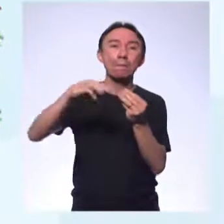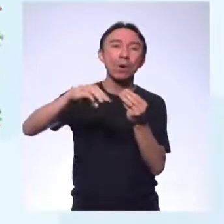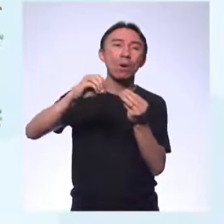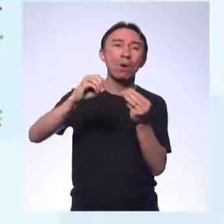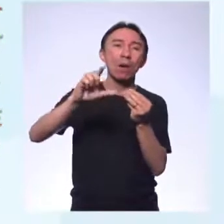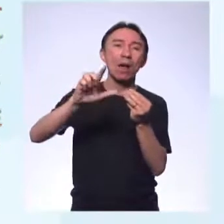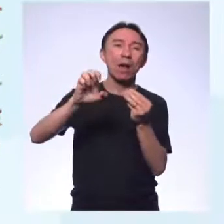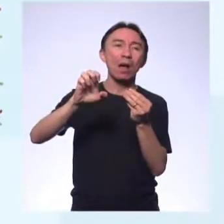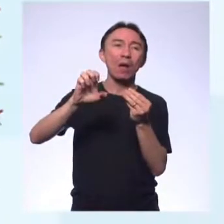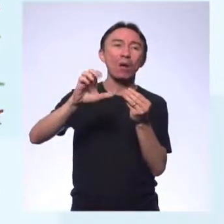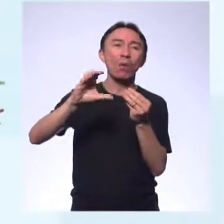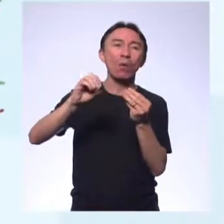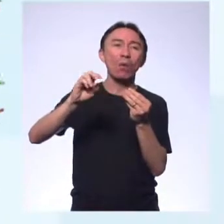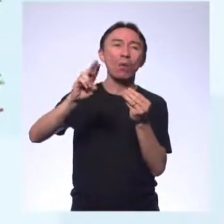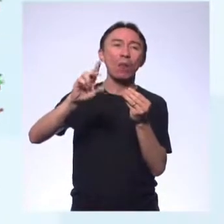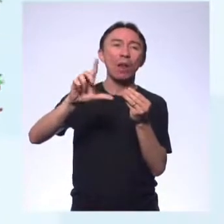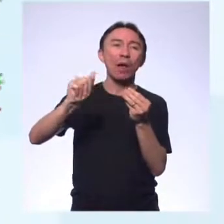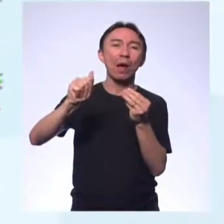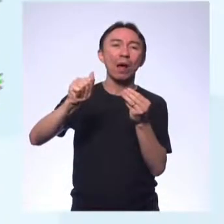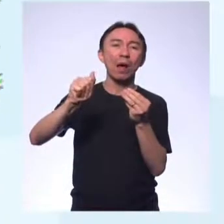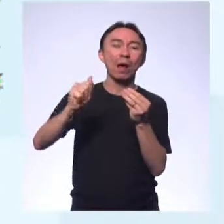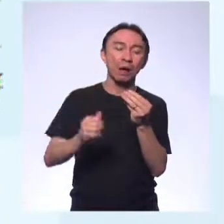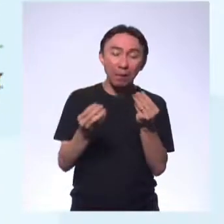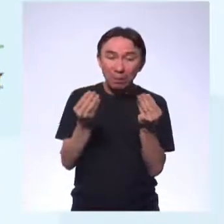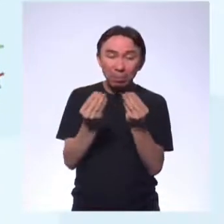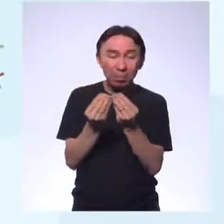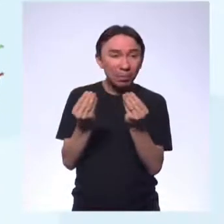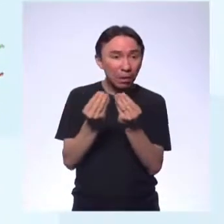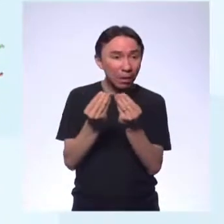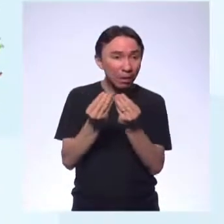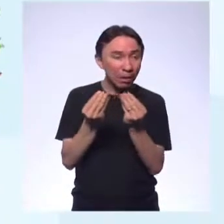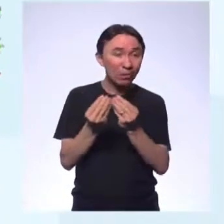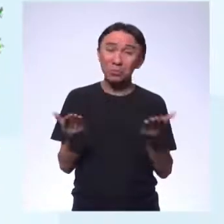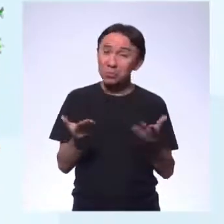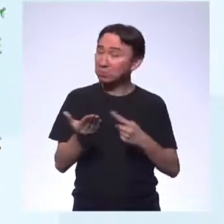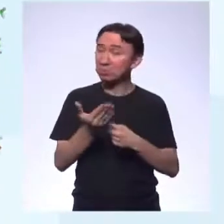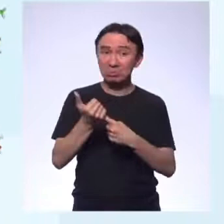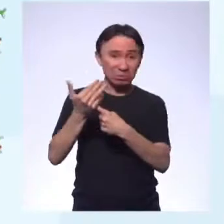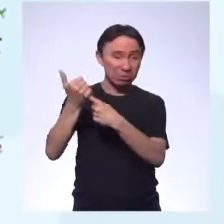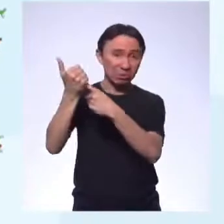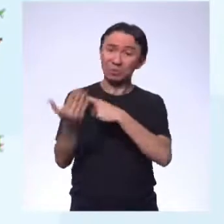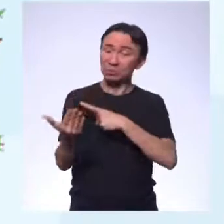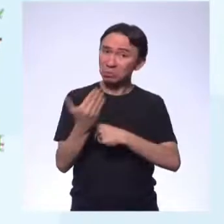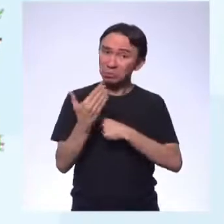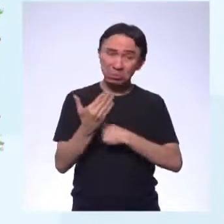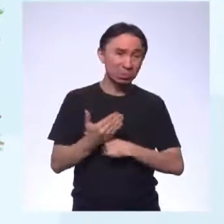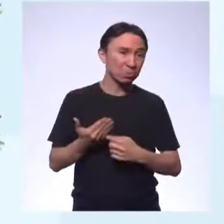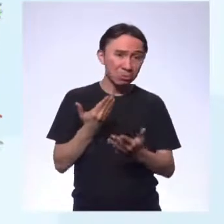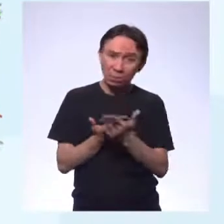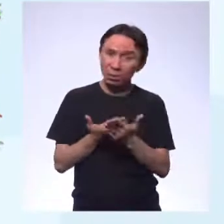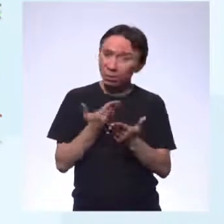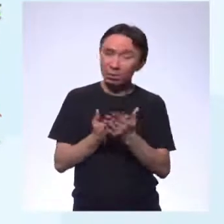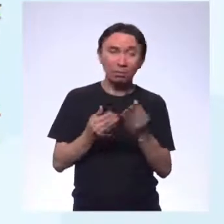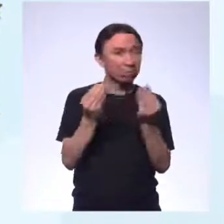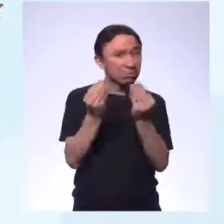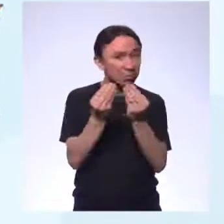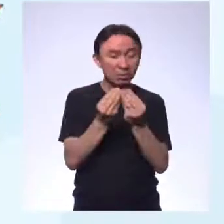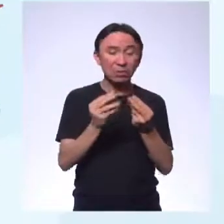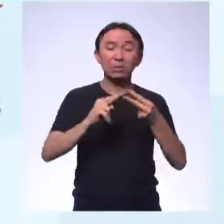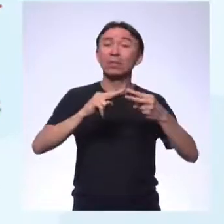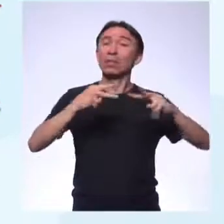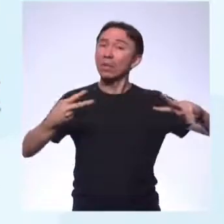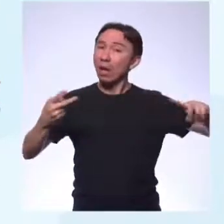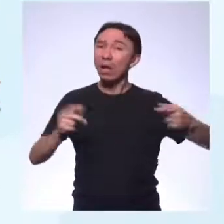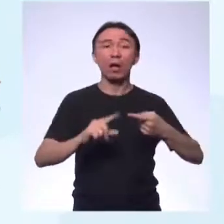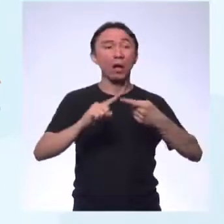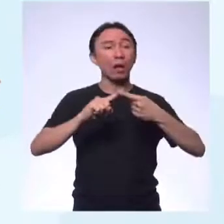a tecnologia permite com que a gente estude as moléculas, né, de DNA, de RNA, as